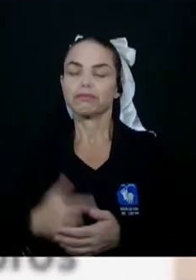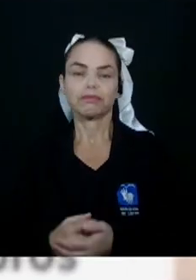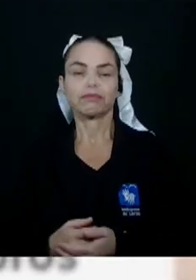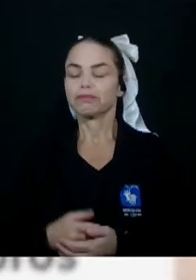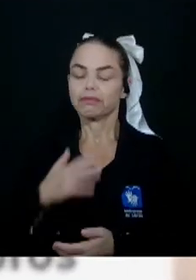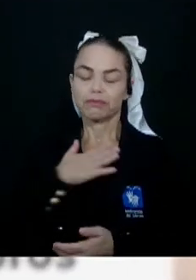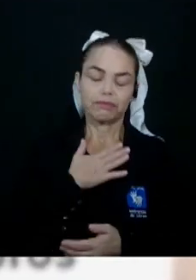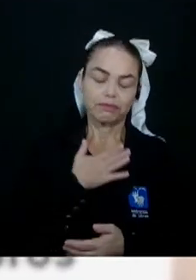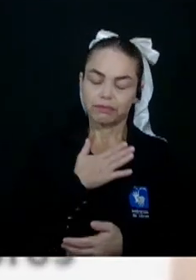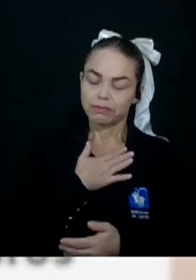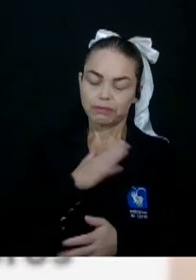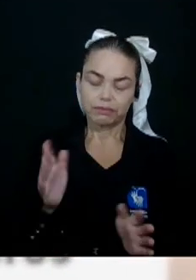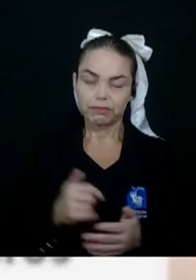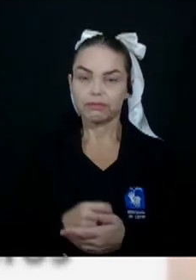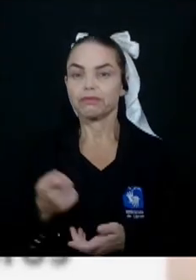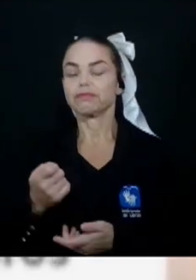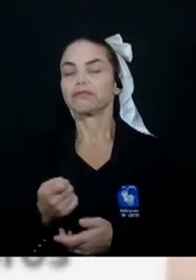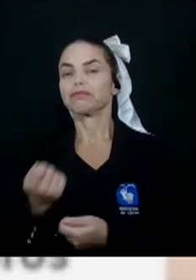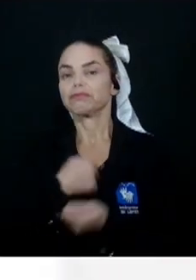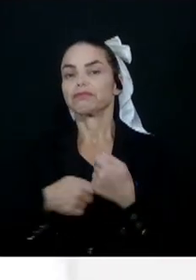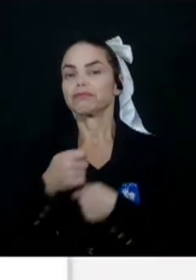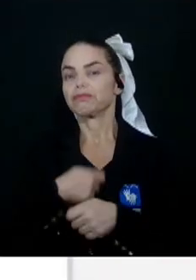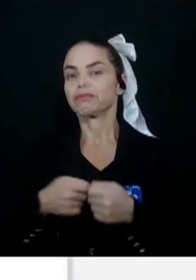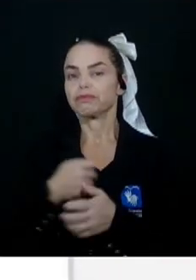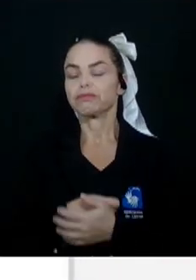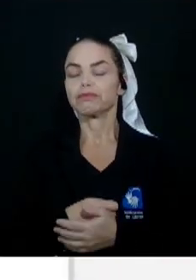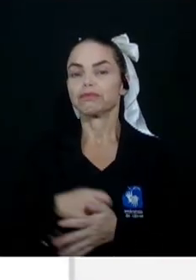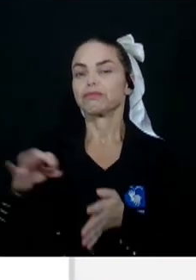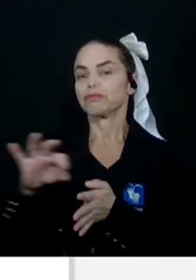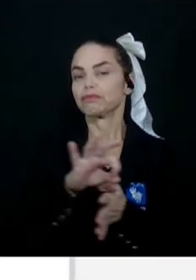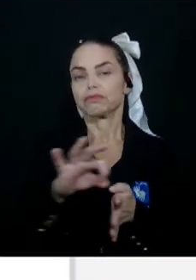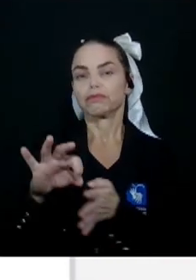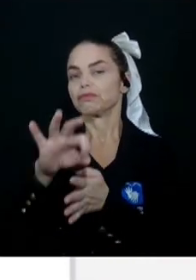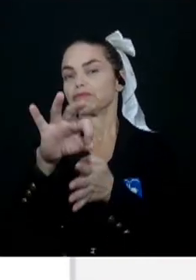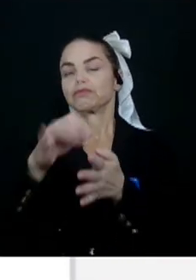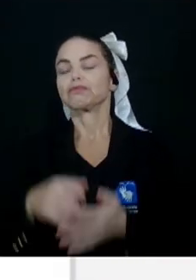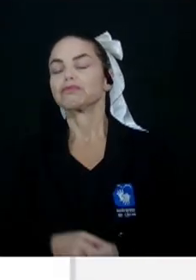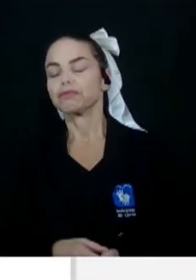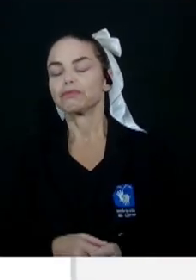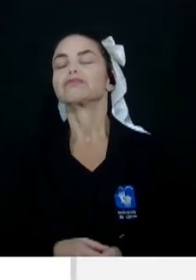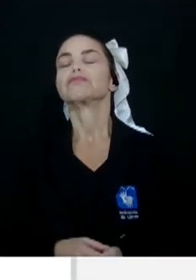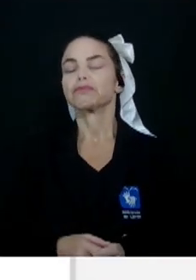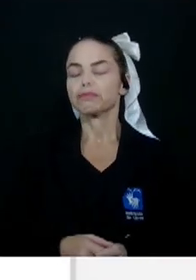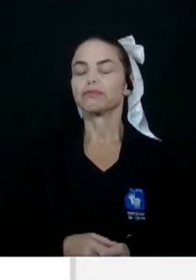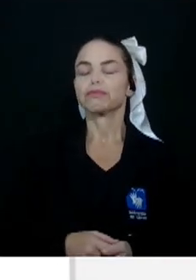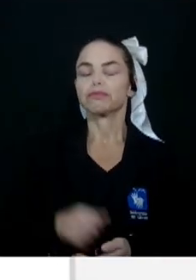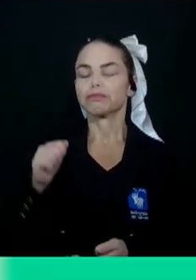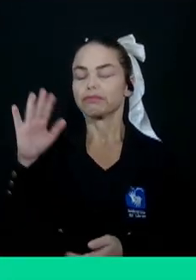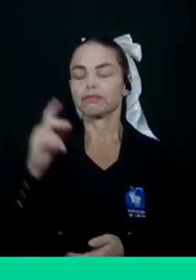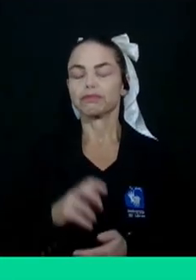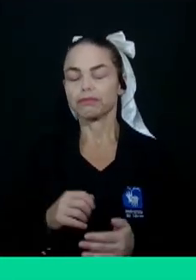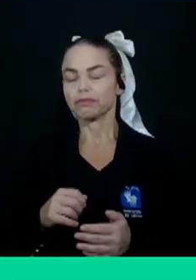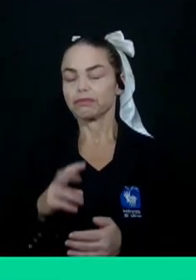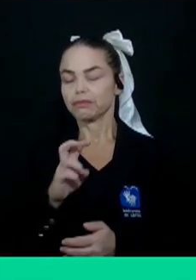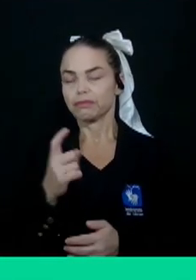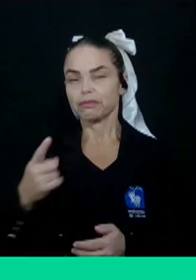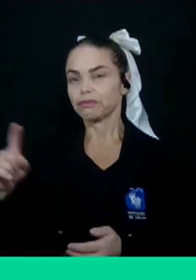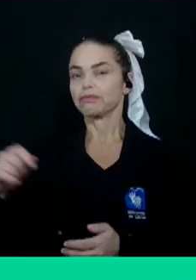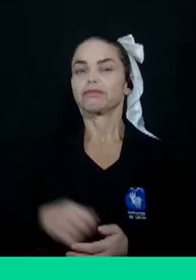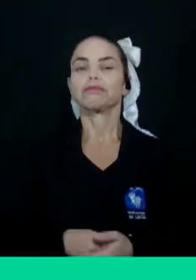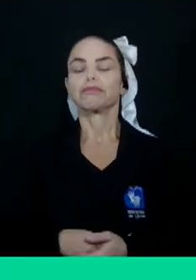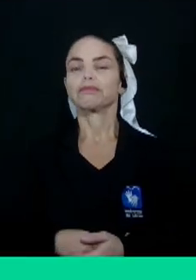seus rendimentos rastreados. Então, a questão de rastreio vai ser assim, a questão do